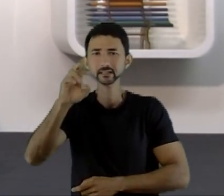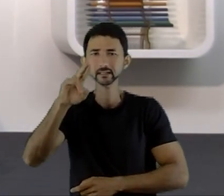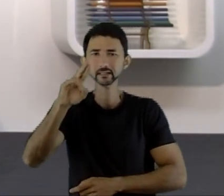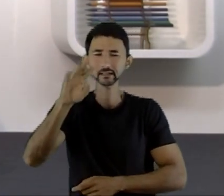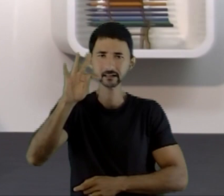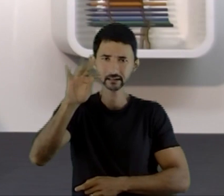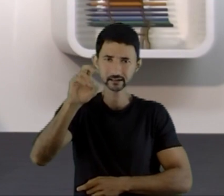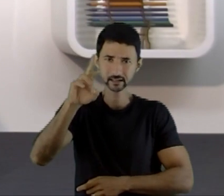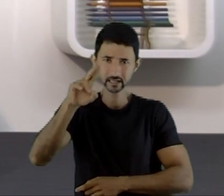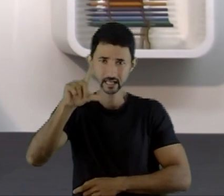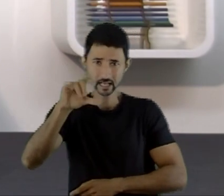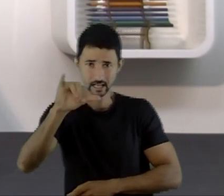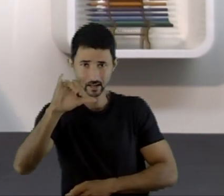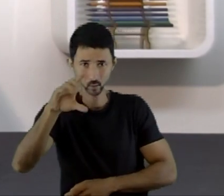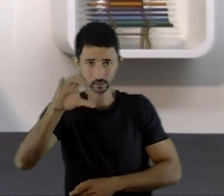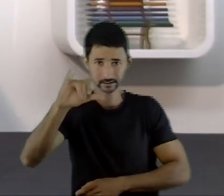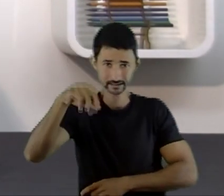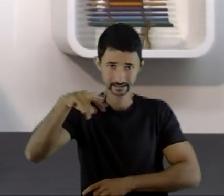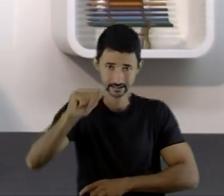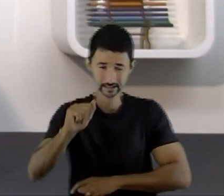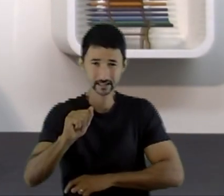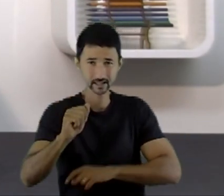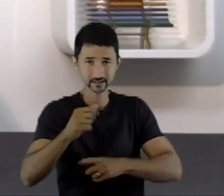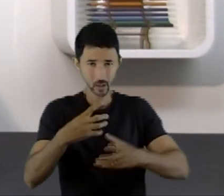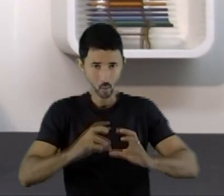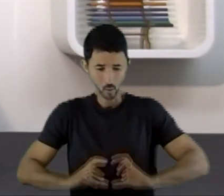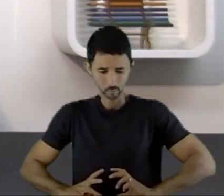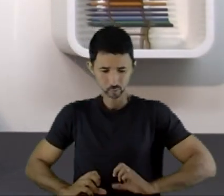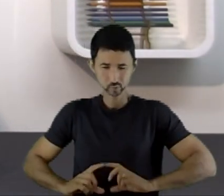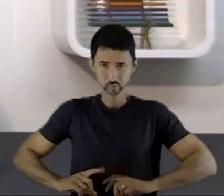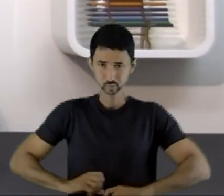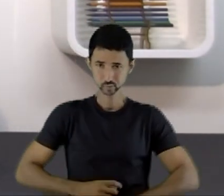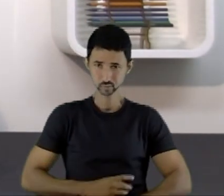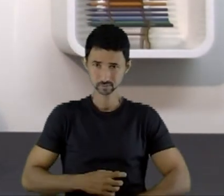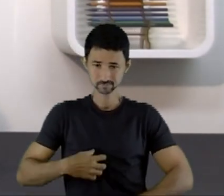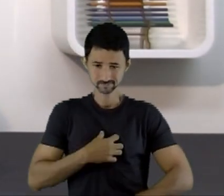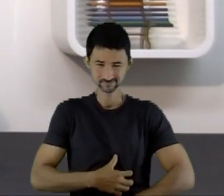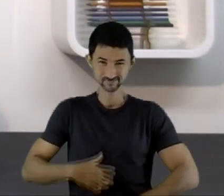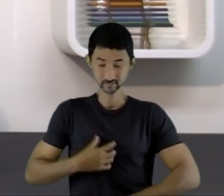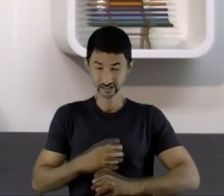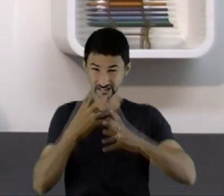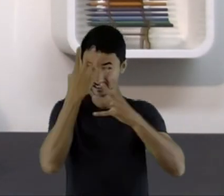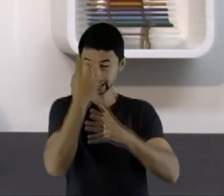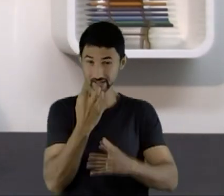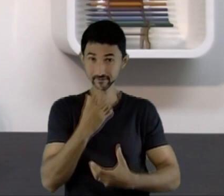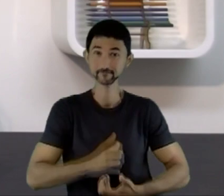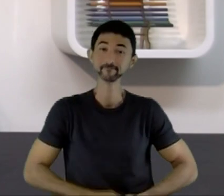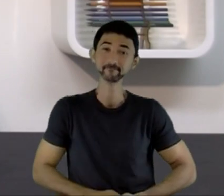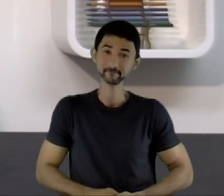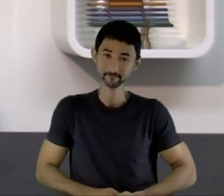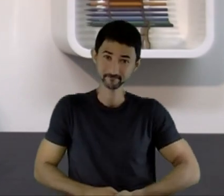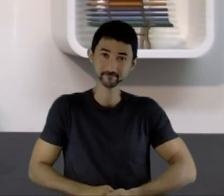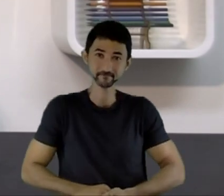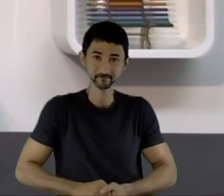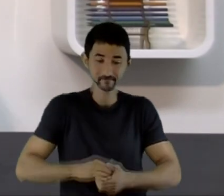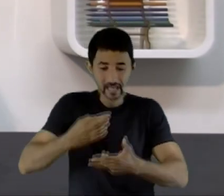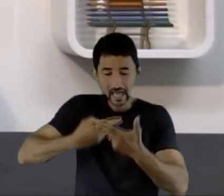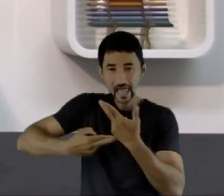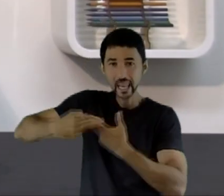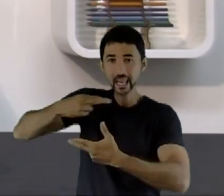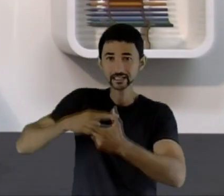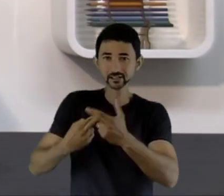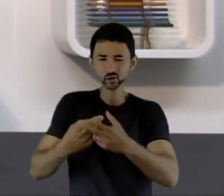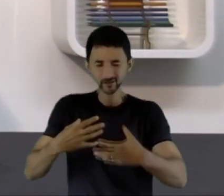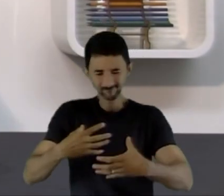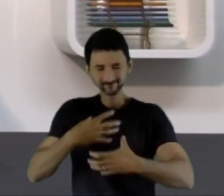que é produzida no organismo e que ela só é produzida quando a gente fica com raiva. E aí ele relaciona